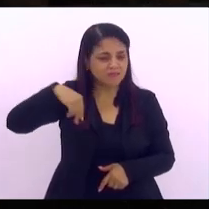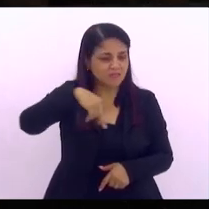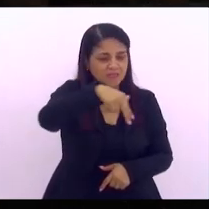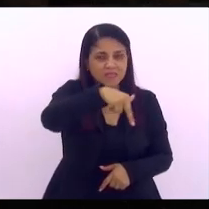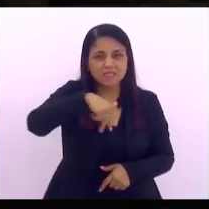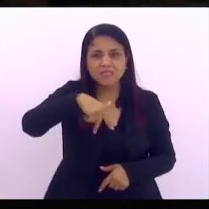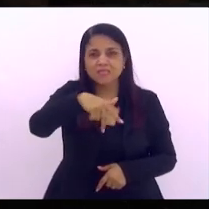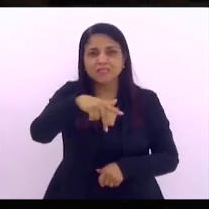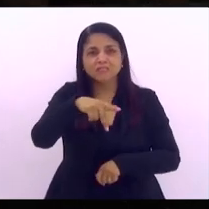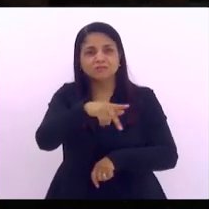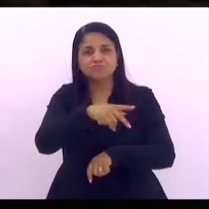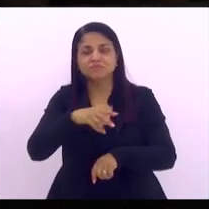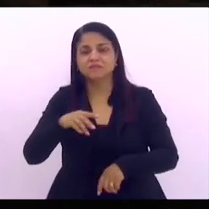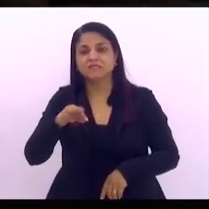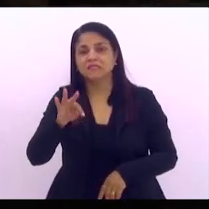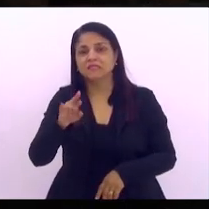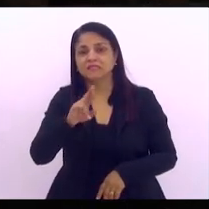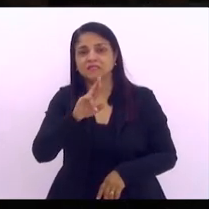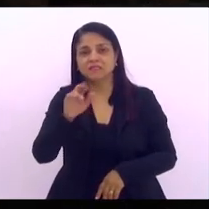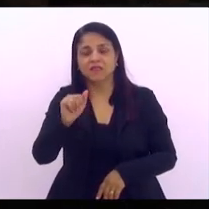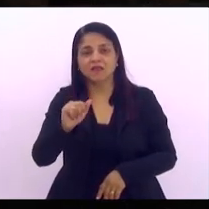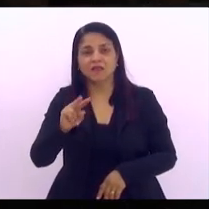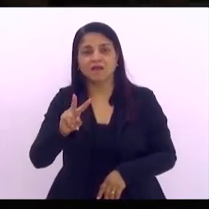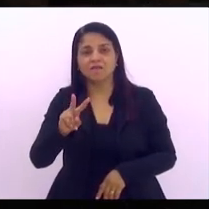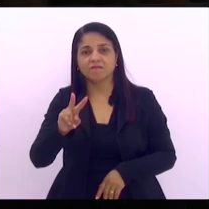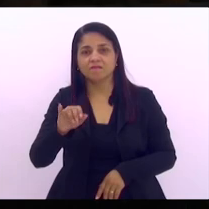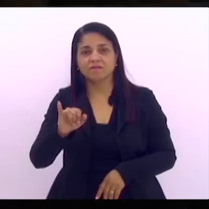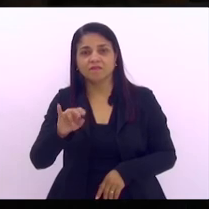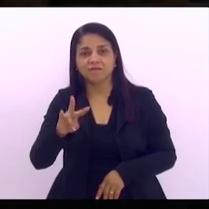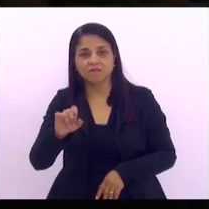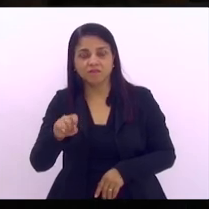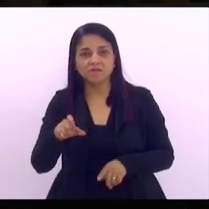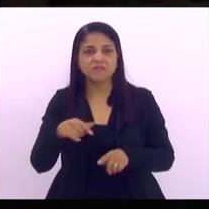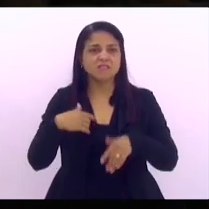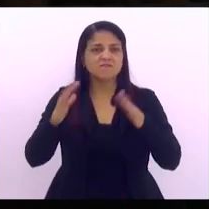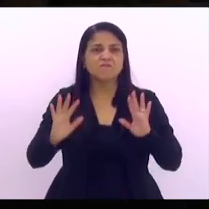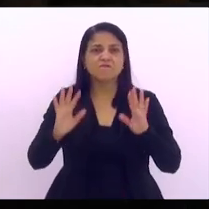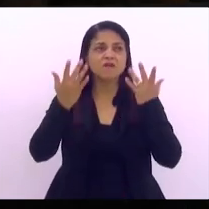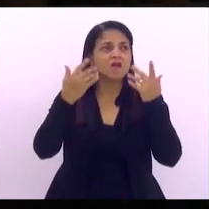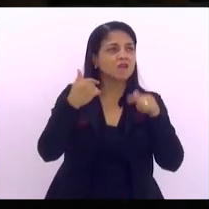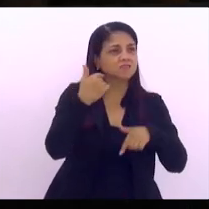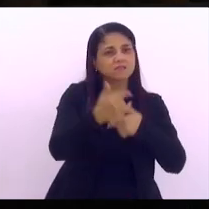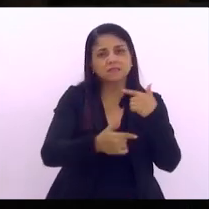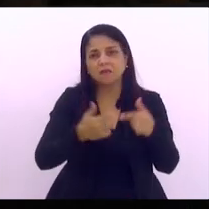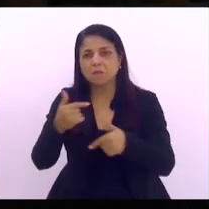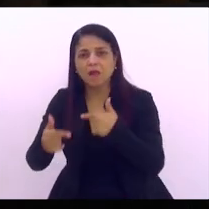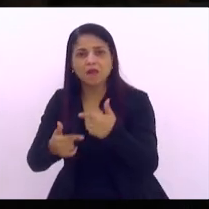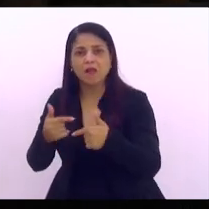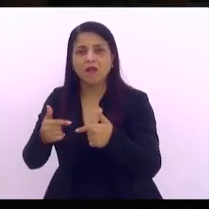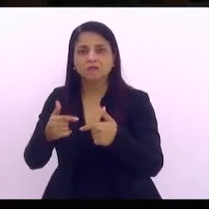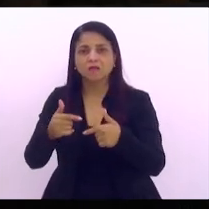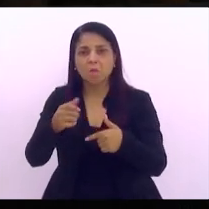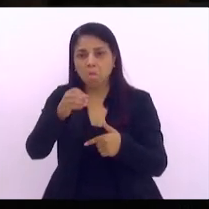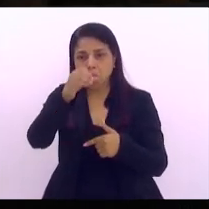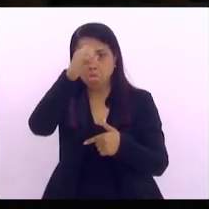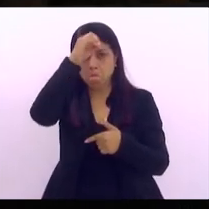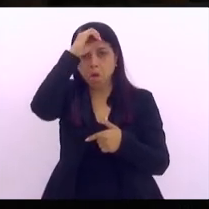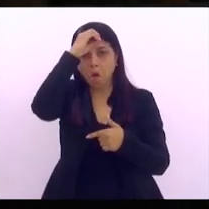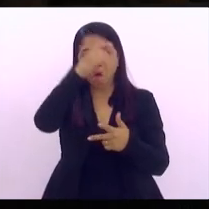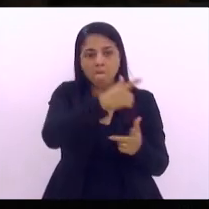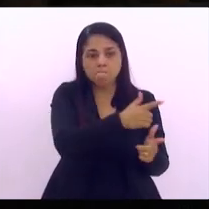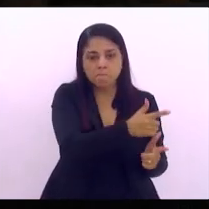Tel Aviv, que estava em festa, que estava trabalhando, ou que meramente estava em